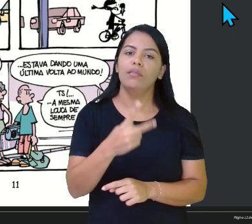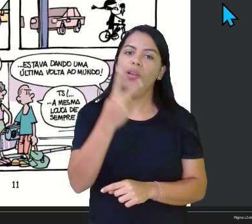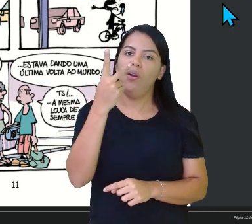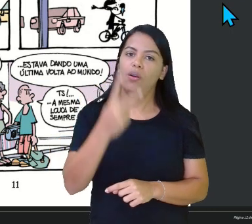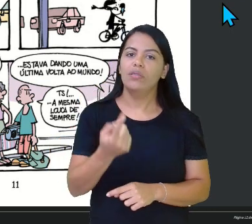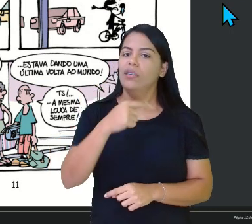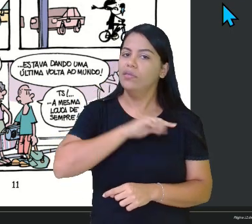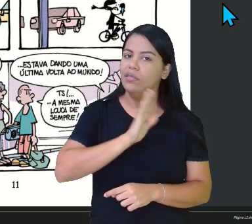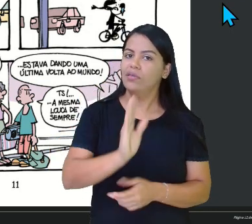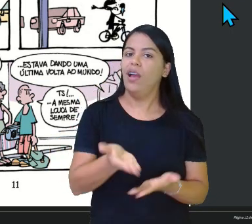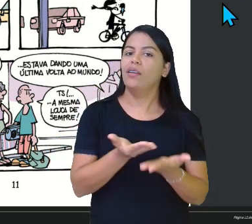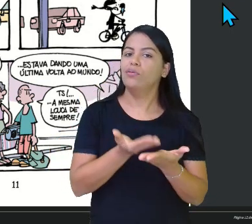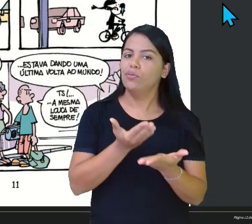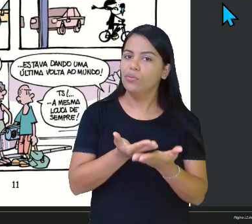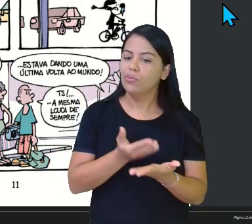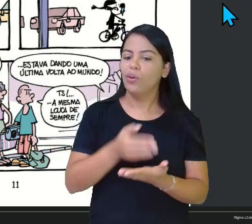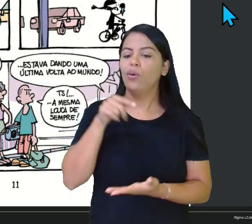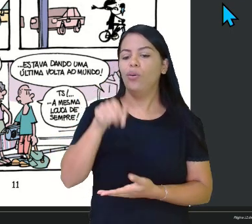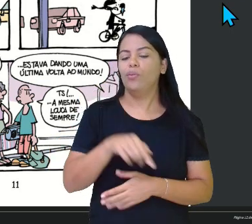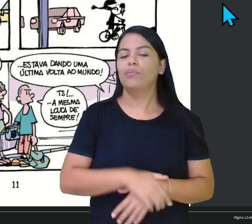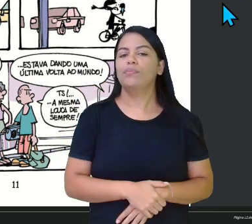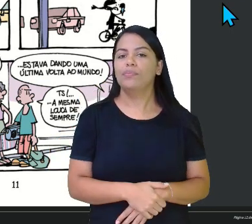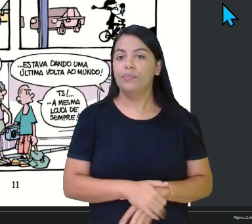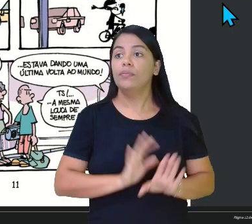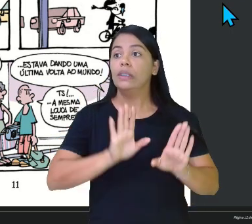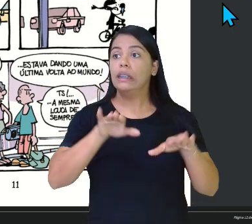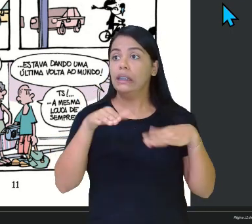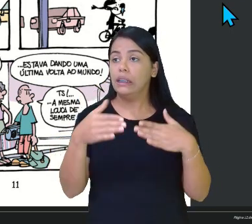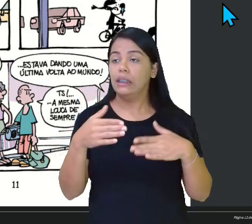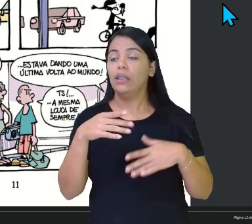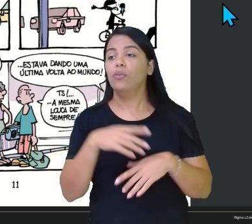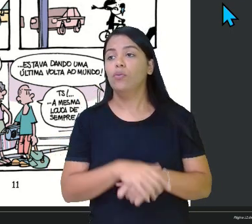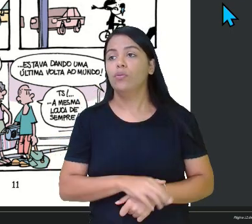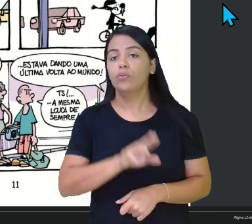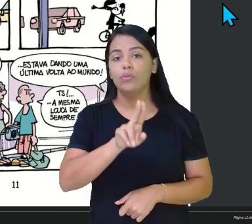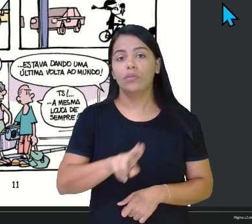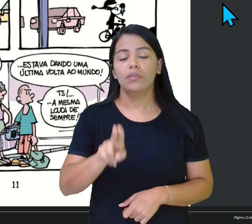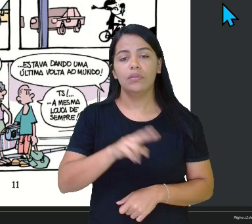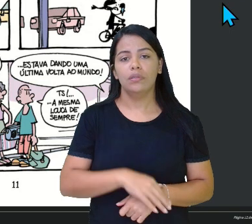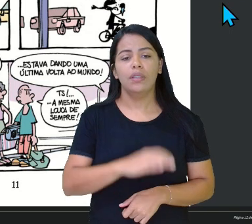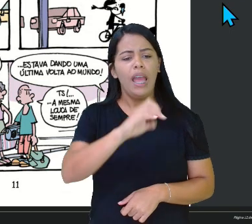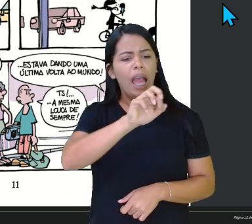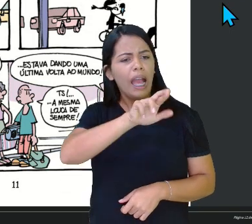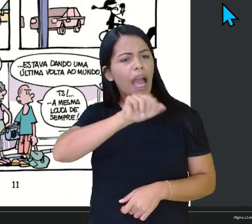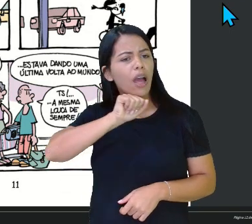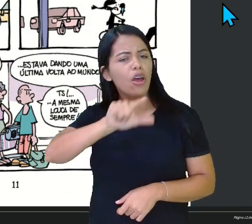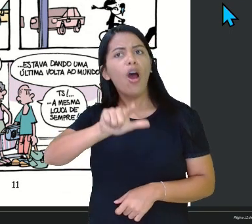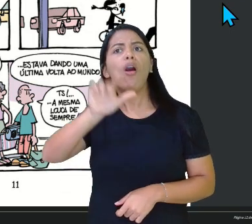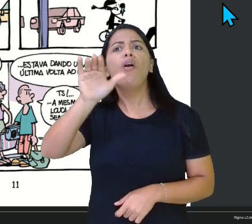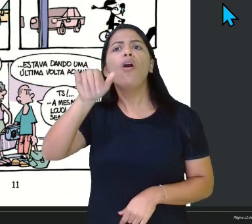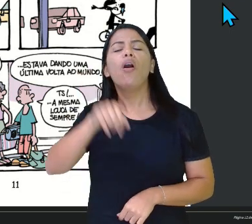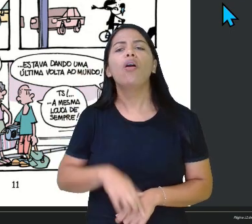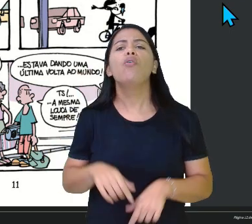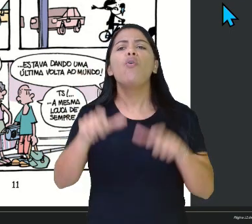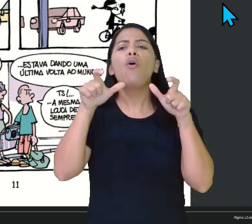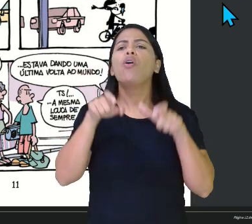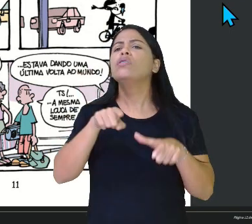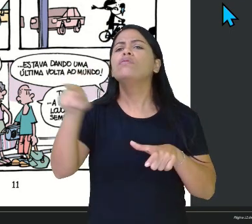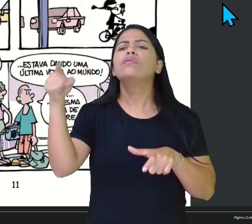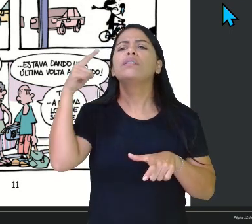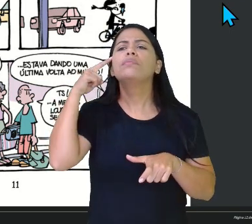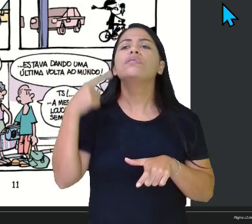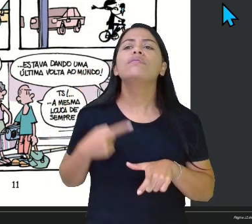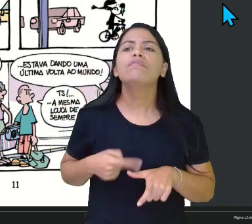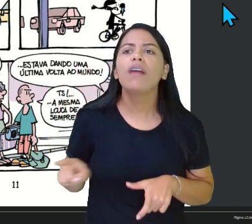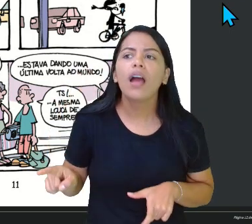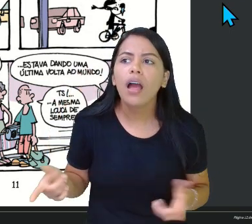já estudamos aqui os sinais de pontuação. Mas vamos ler. Carol, onde a senhora pensa que vai? Você